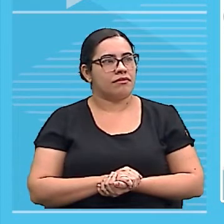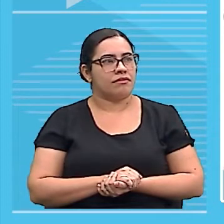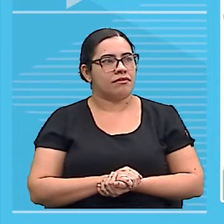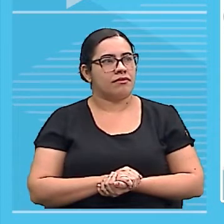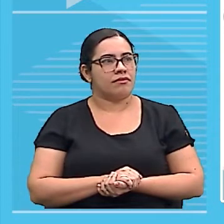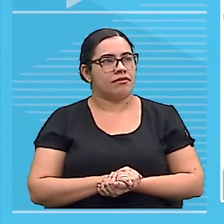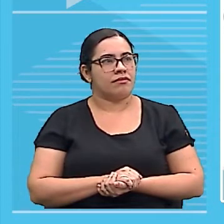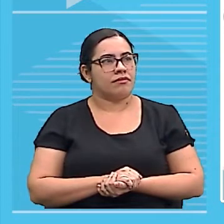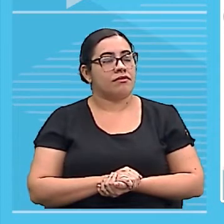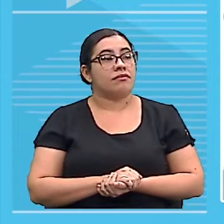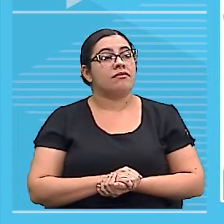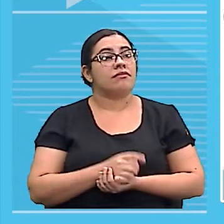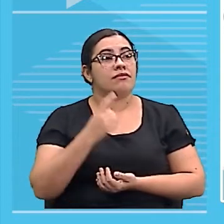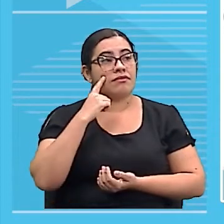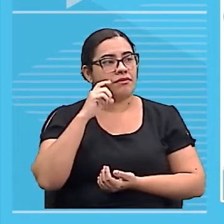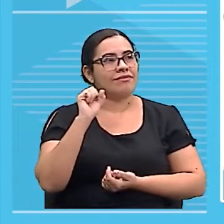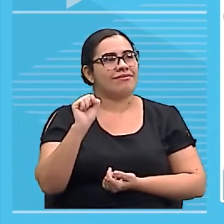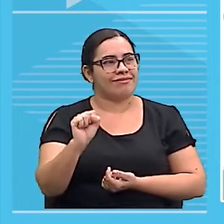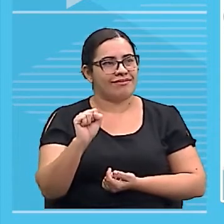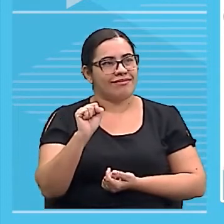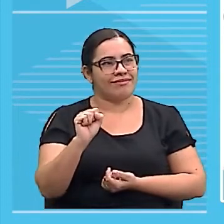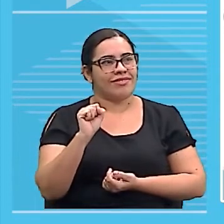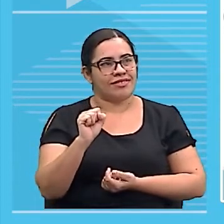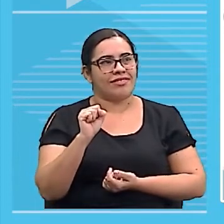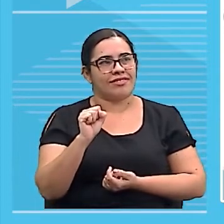e SD série